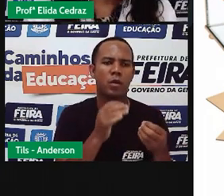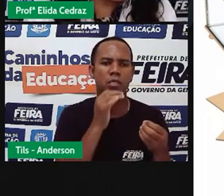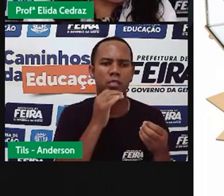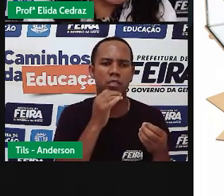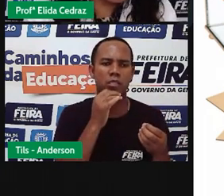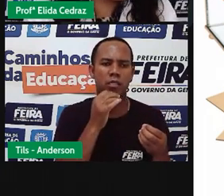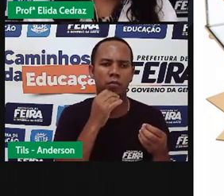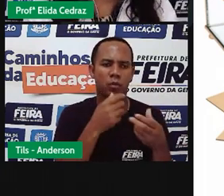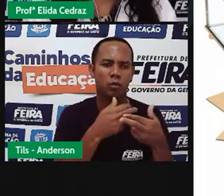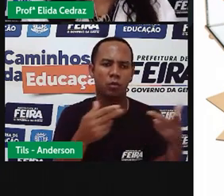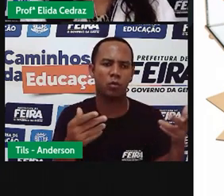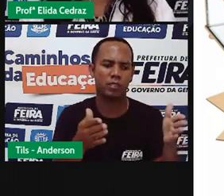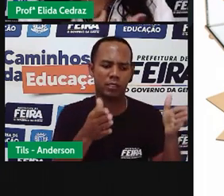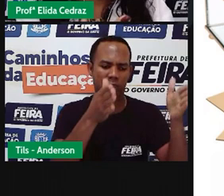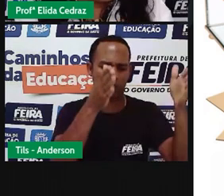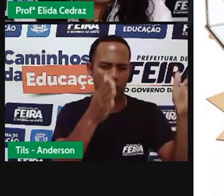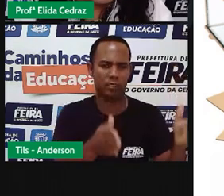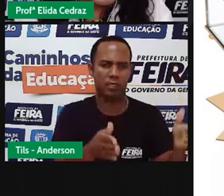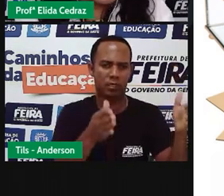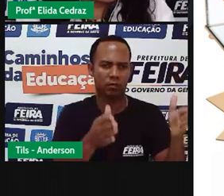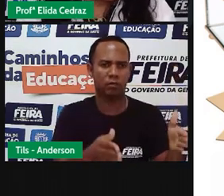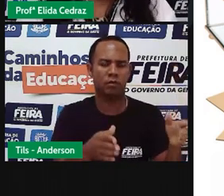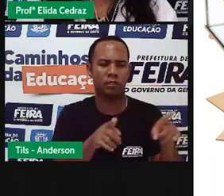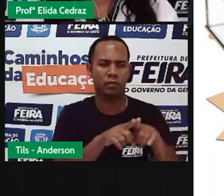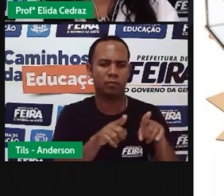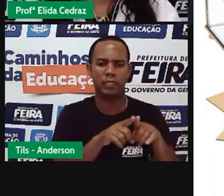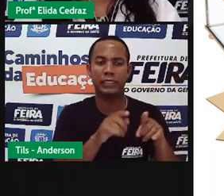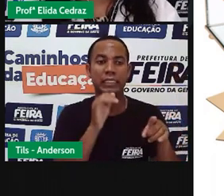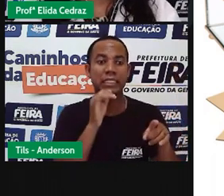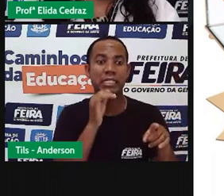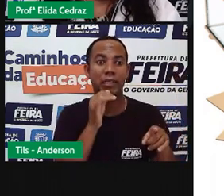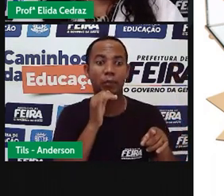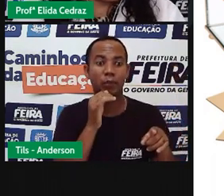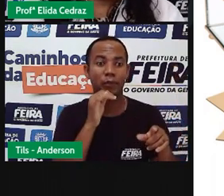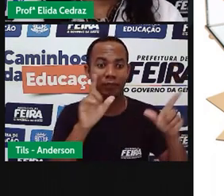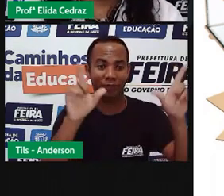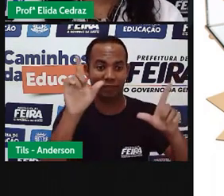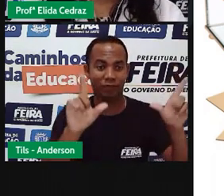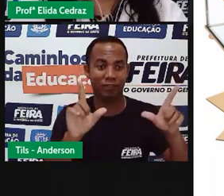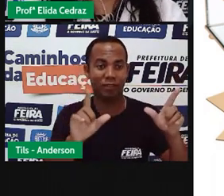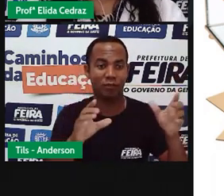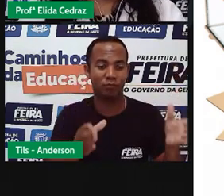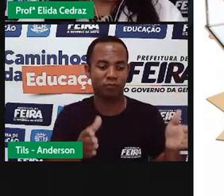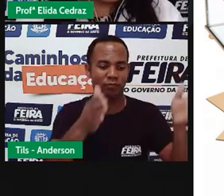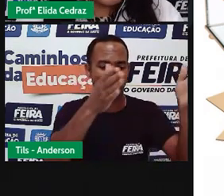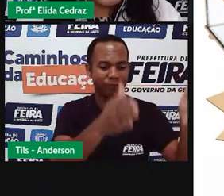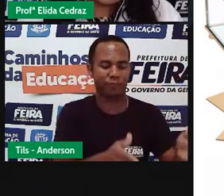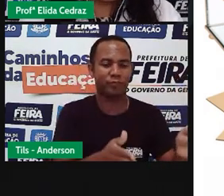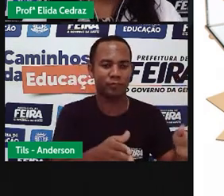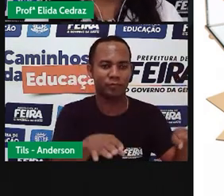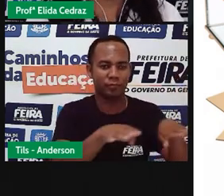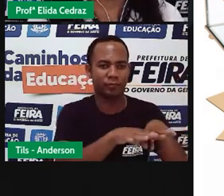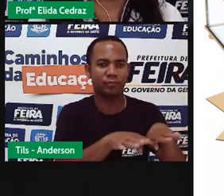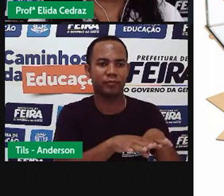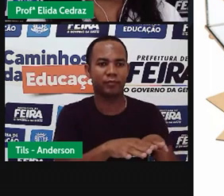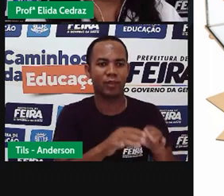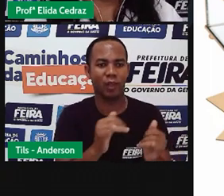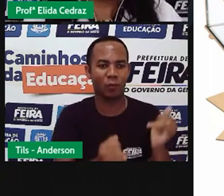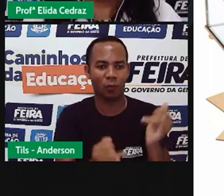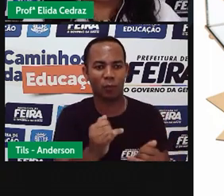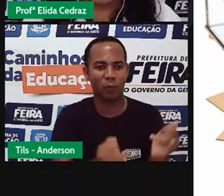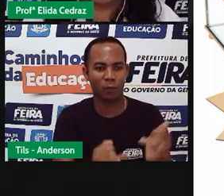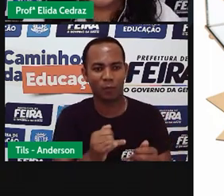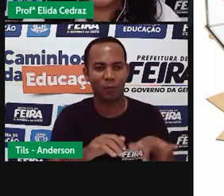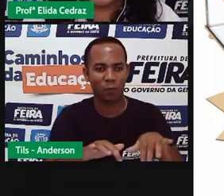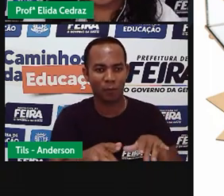os eletrodomésticos e os jogos eletrônicos, as mercadorias, são embaladas em